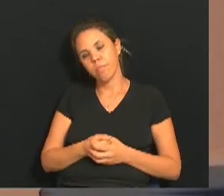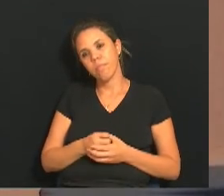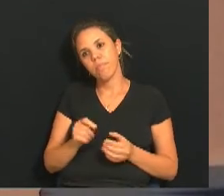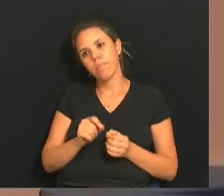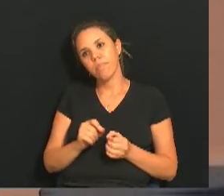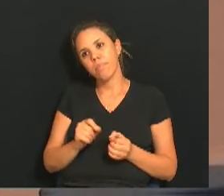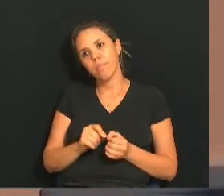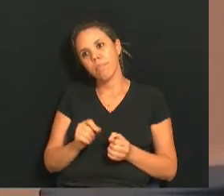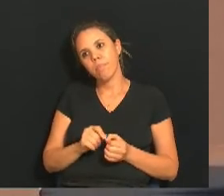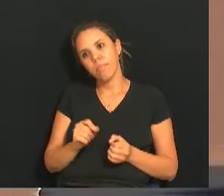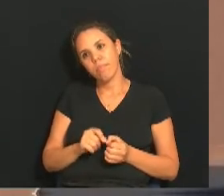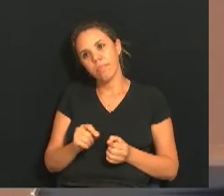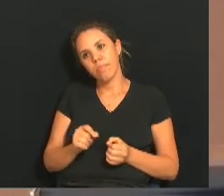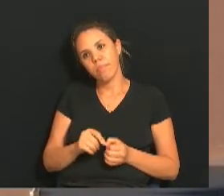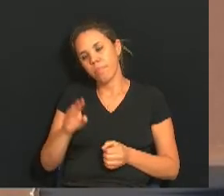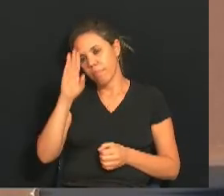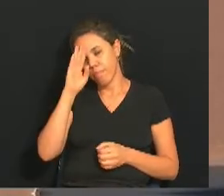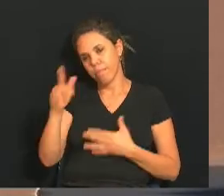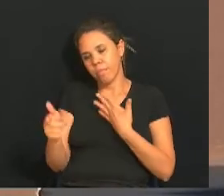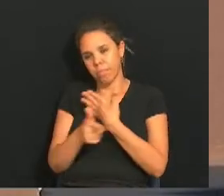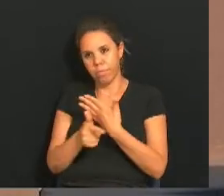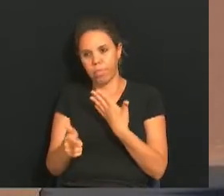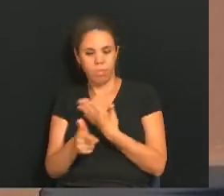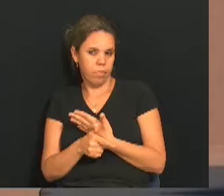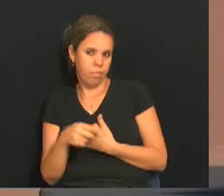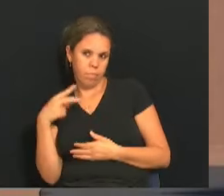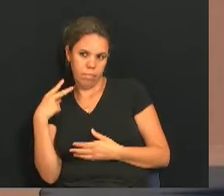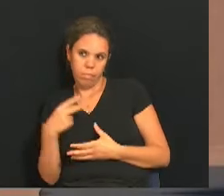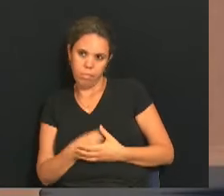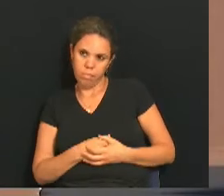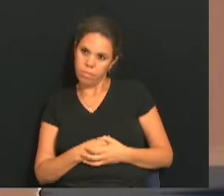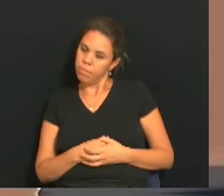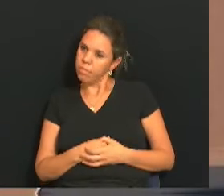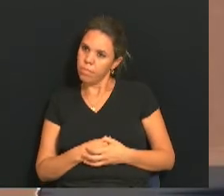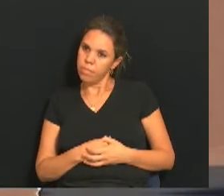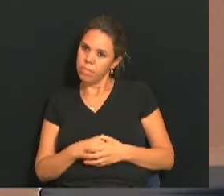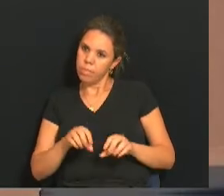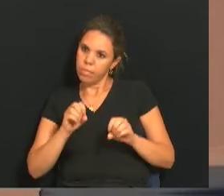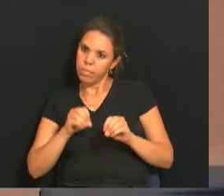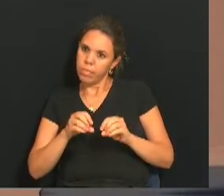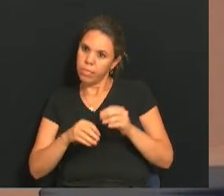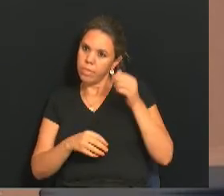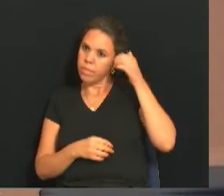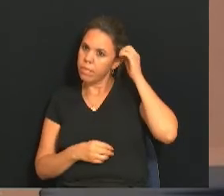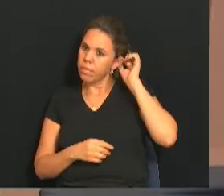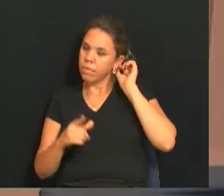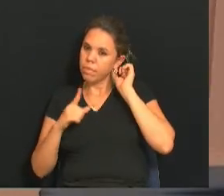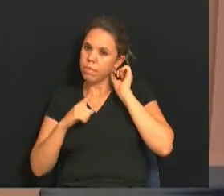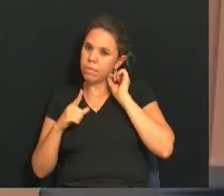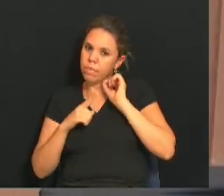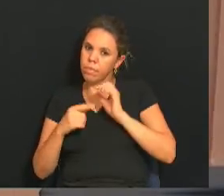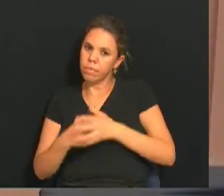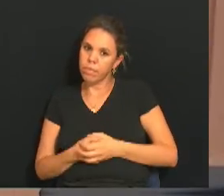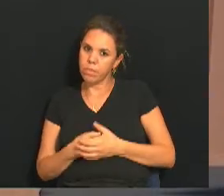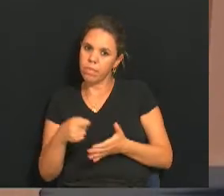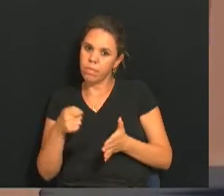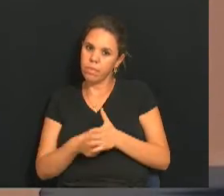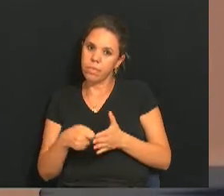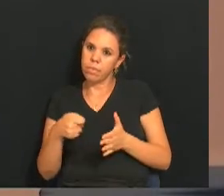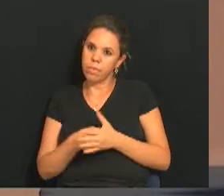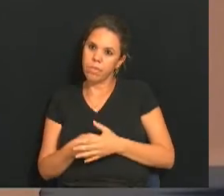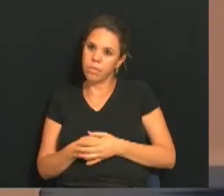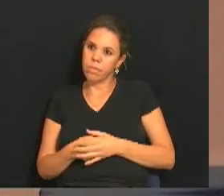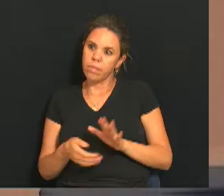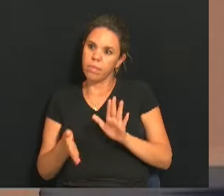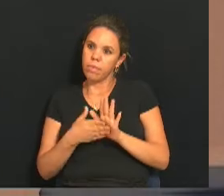feito, o nosso principal papel enquanto vereador no campo da educação, tem sido de resistência a